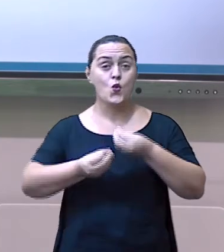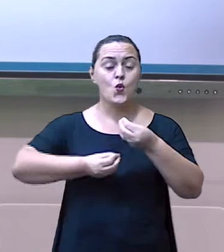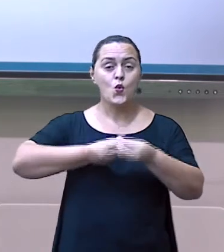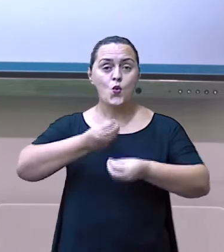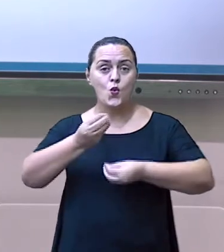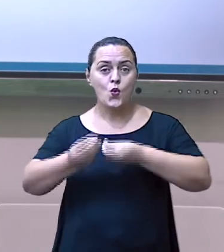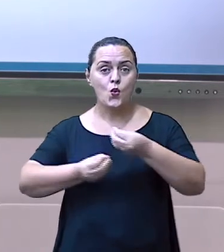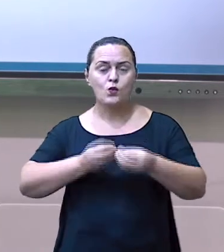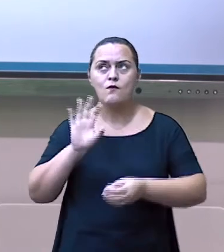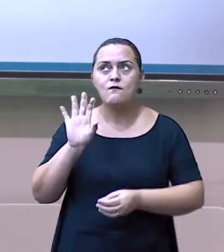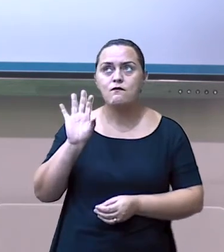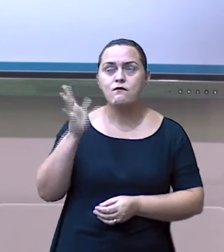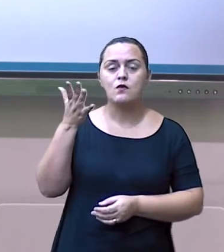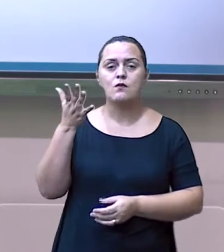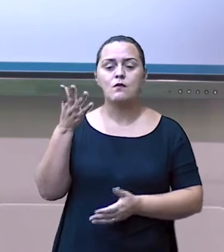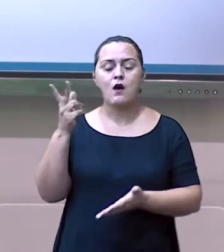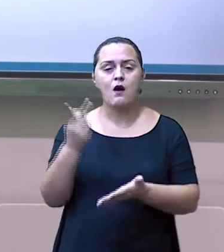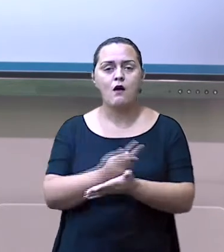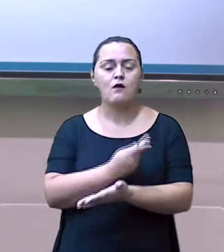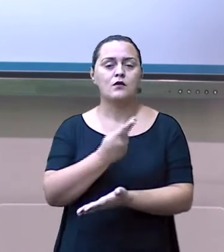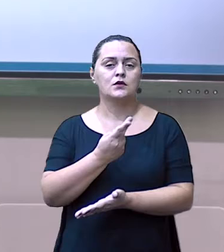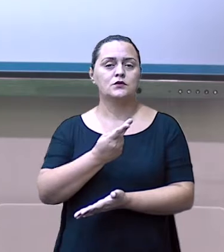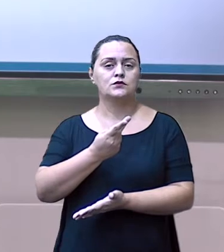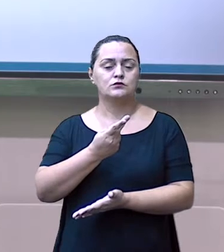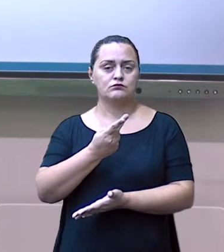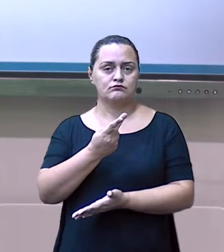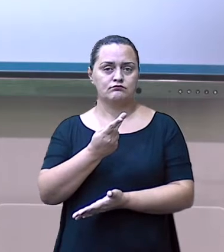fenômenos do tempo